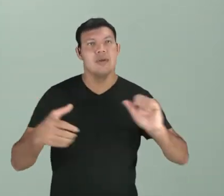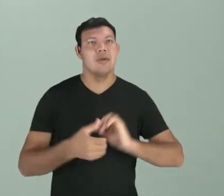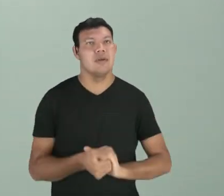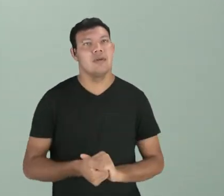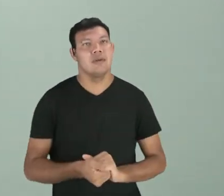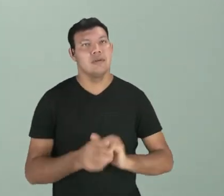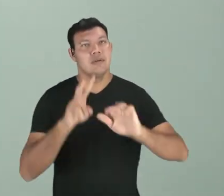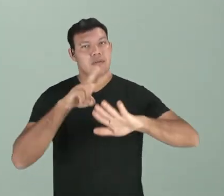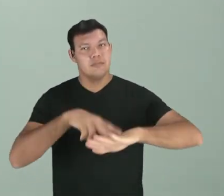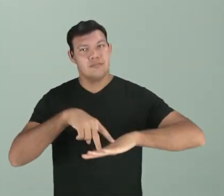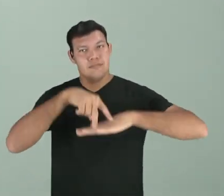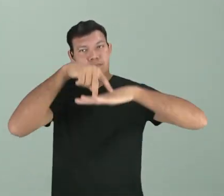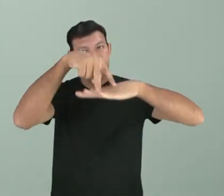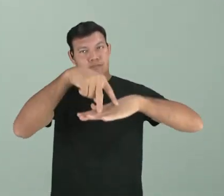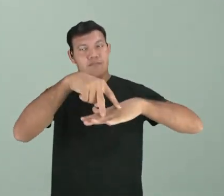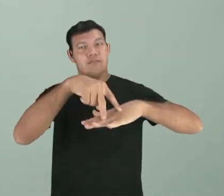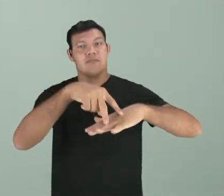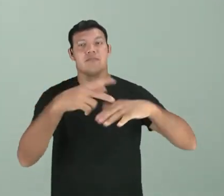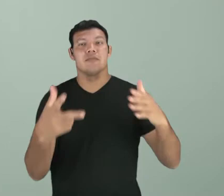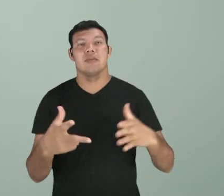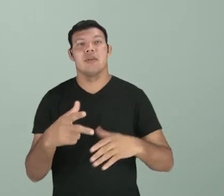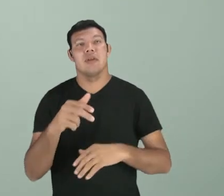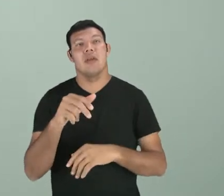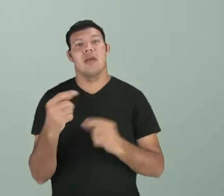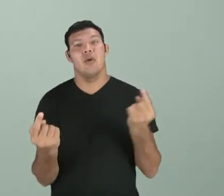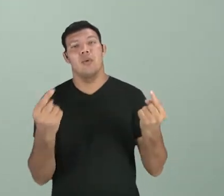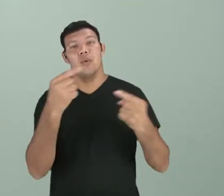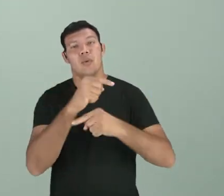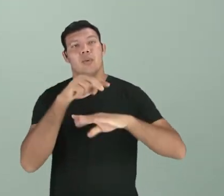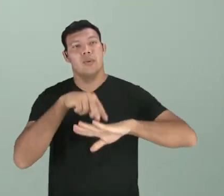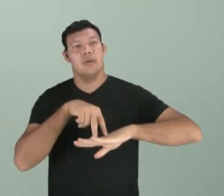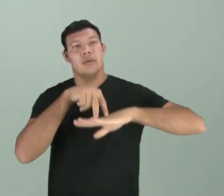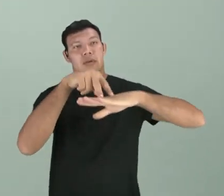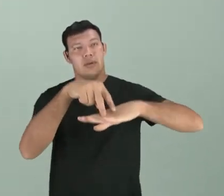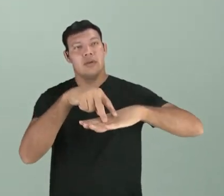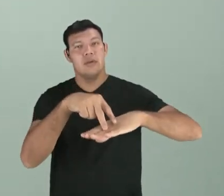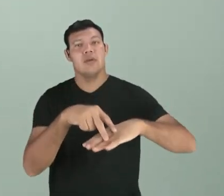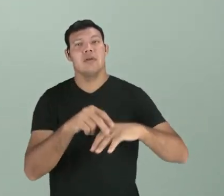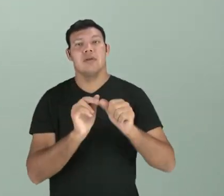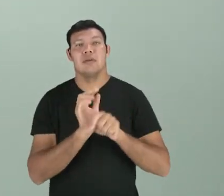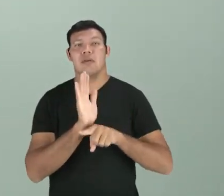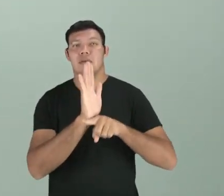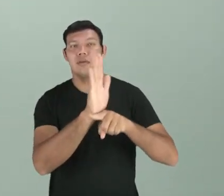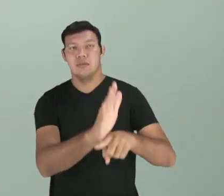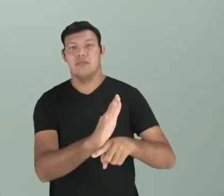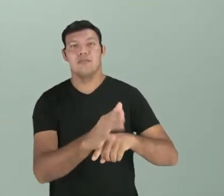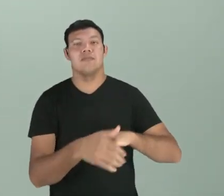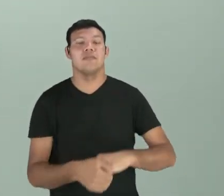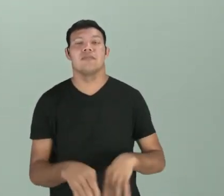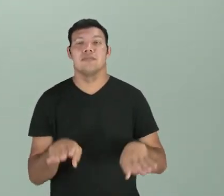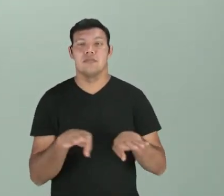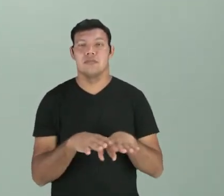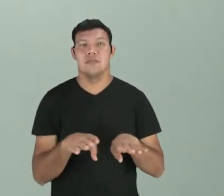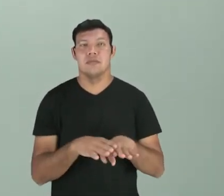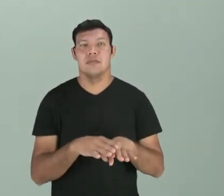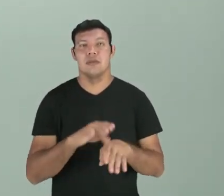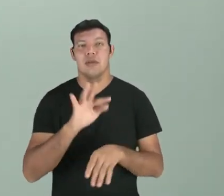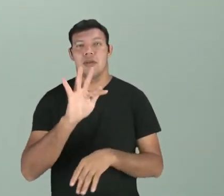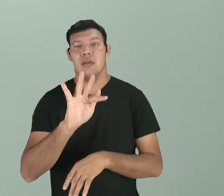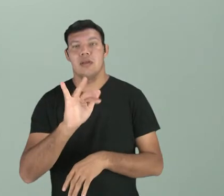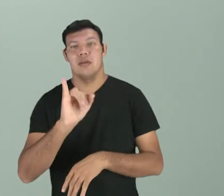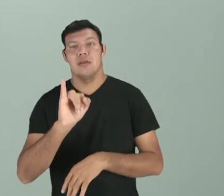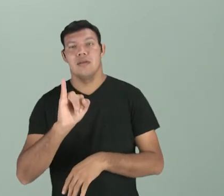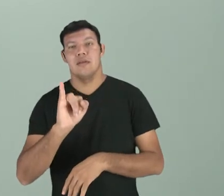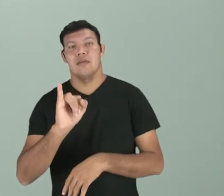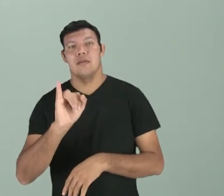temos protagonista antagonista com adjuvante e figurante na hora eu falo os